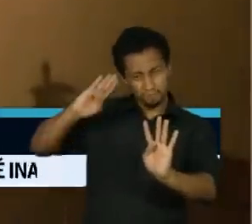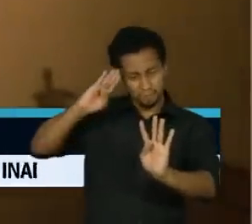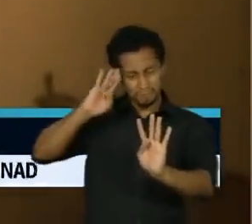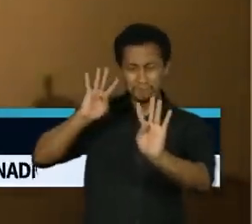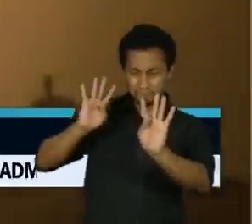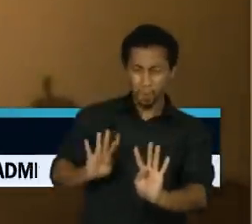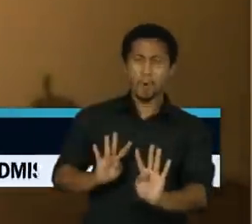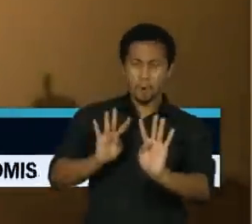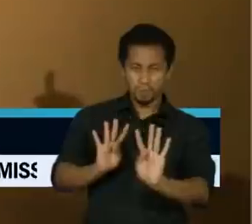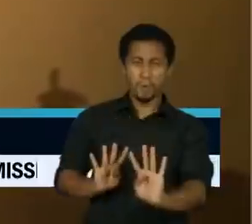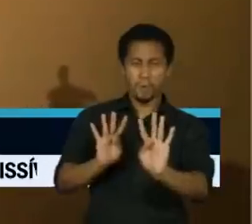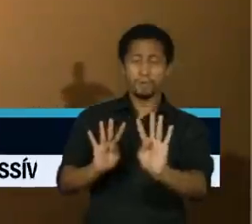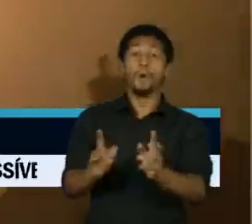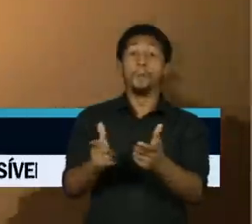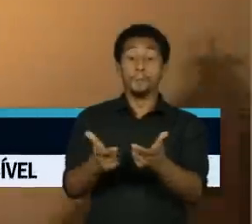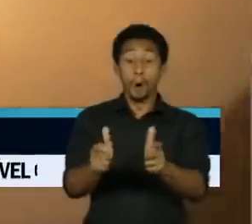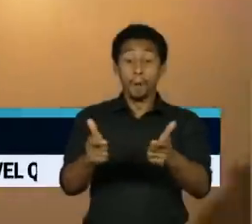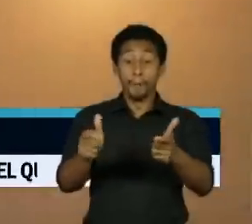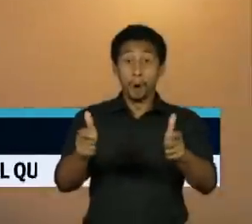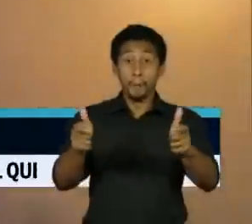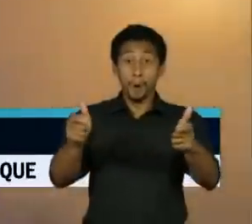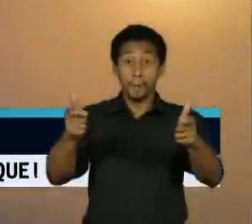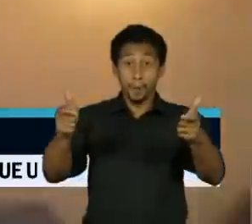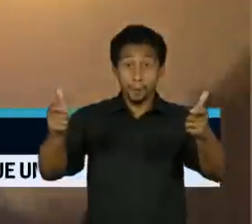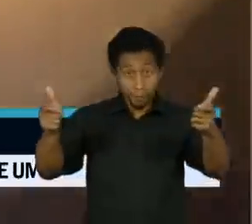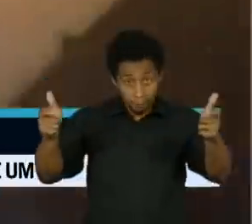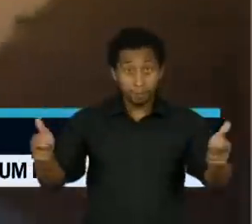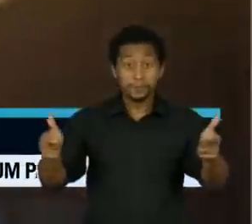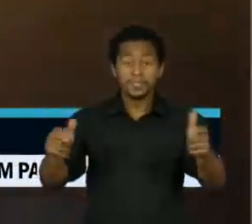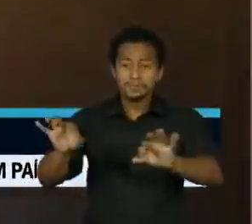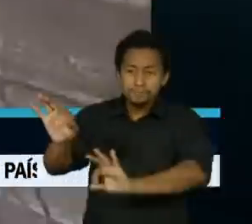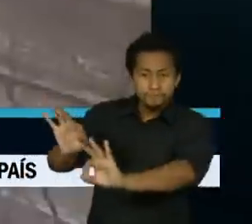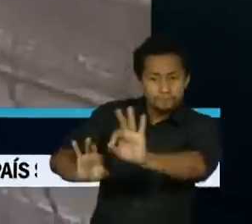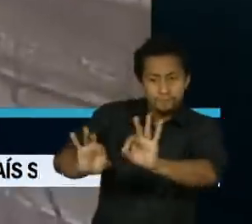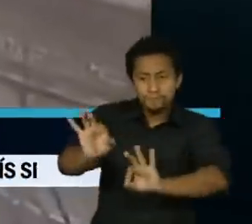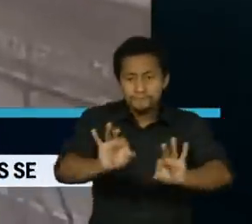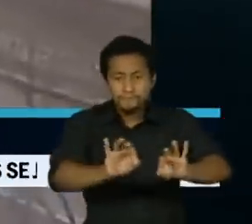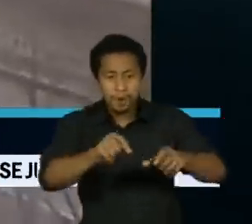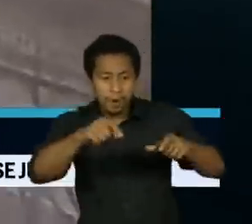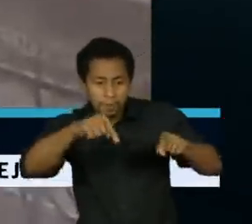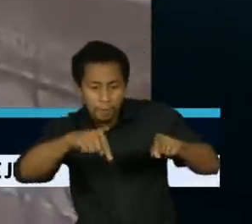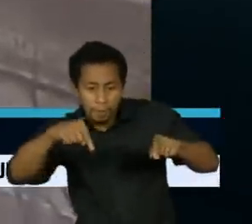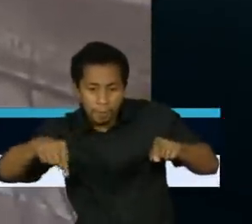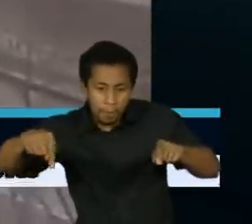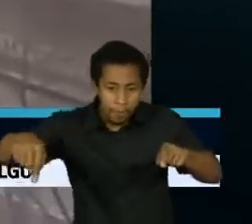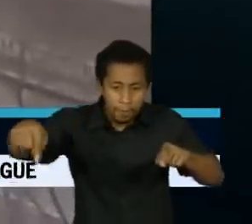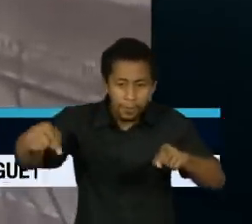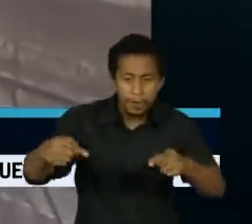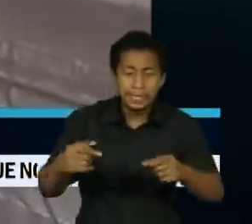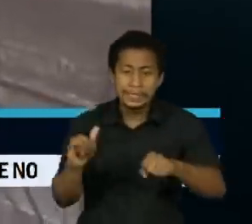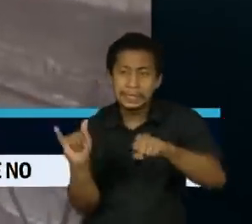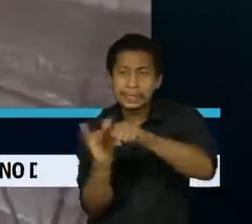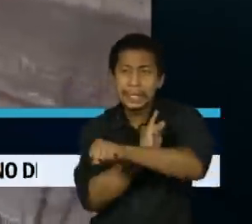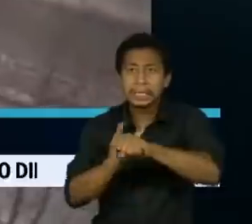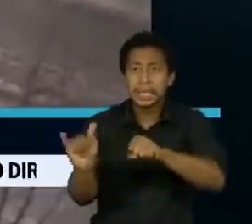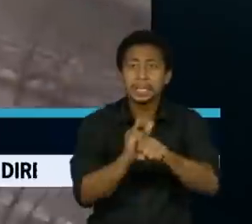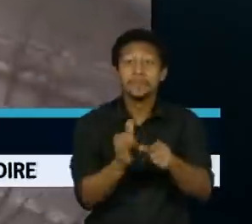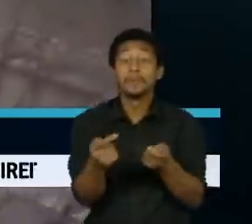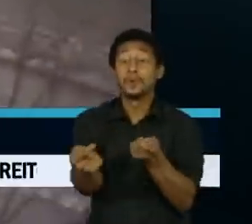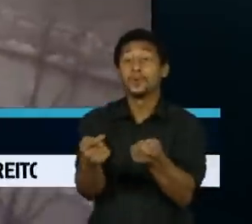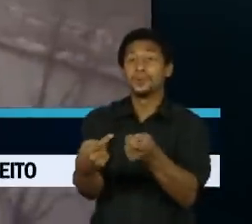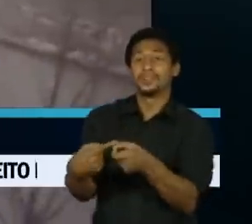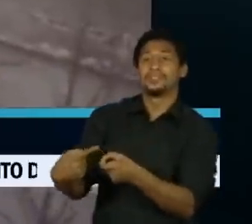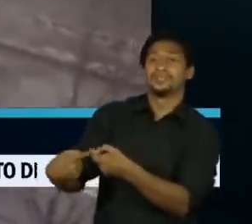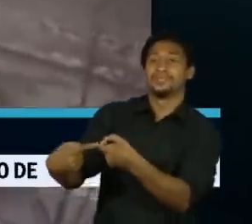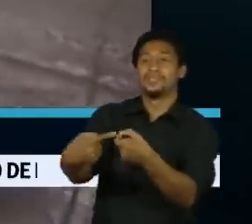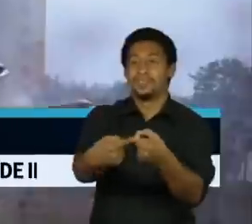mais tropas para o território russo, controlado pontos estratégicos, já controlado inclusive algumas cidades, né? Então, a cada dia